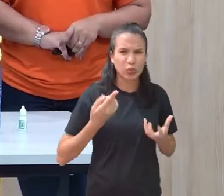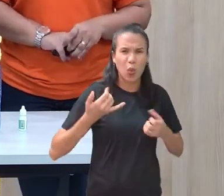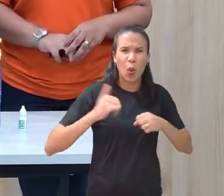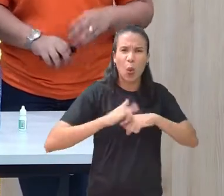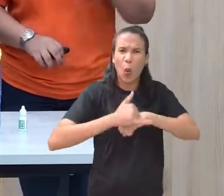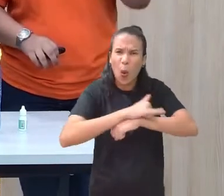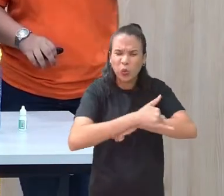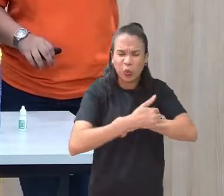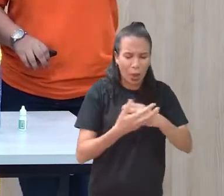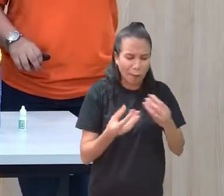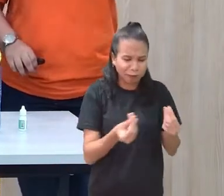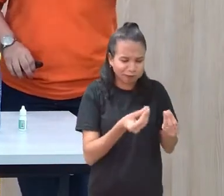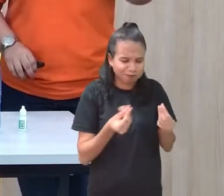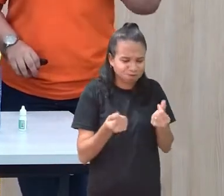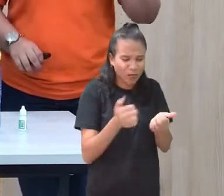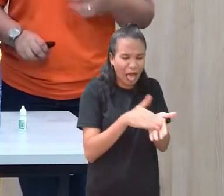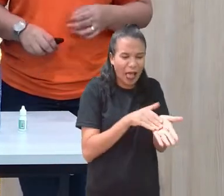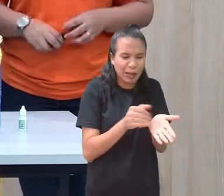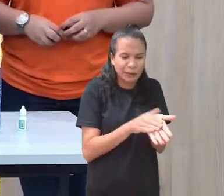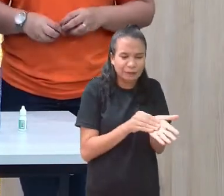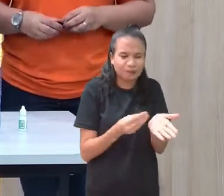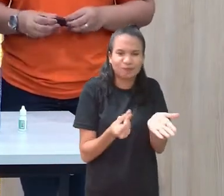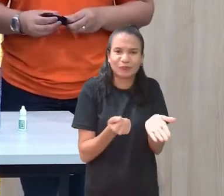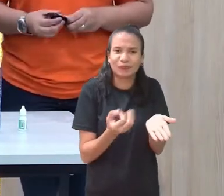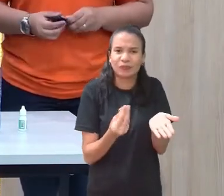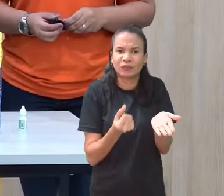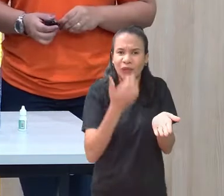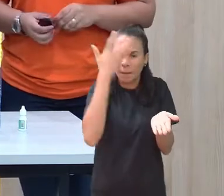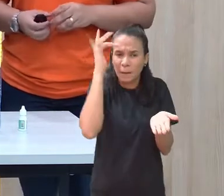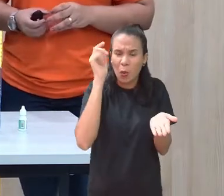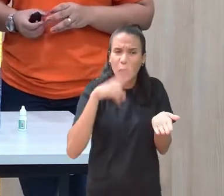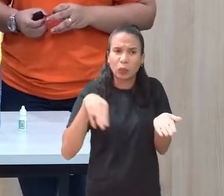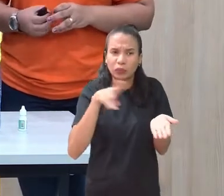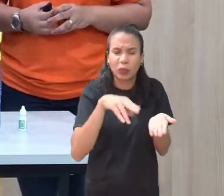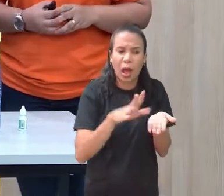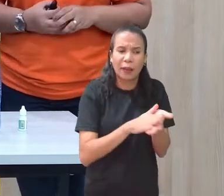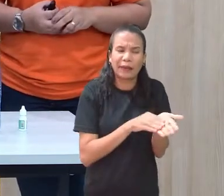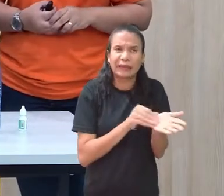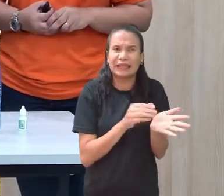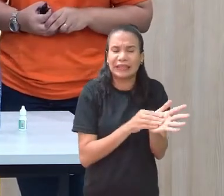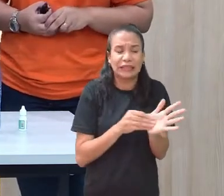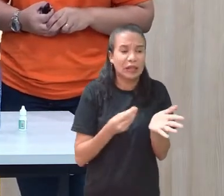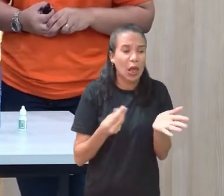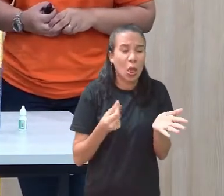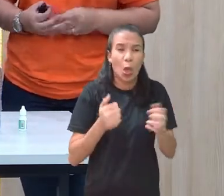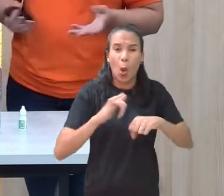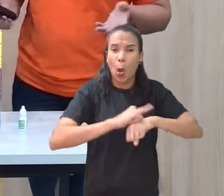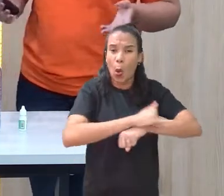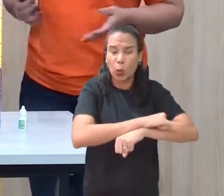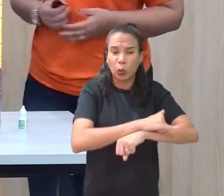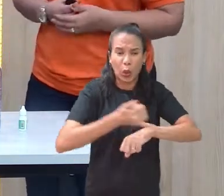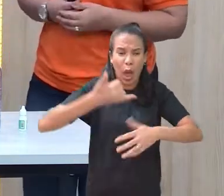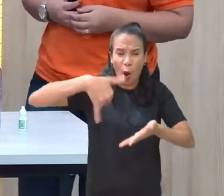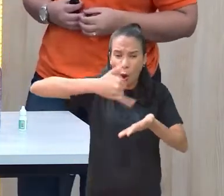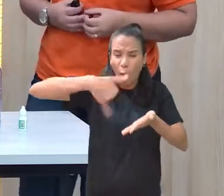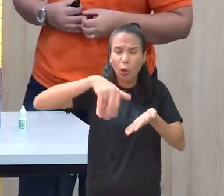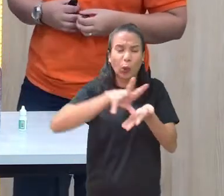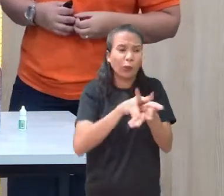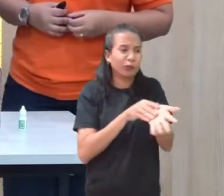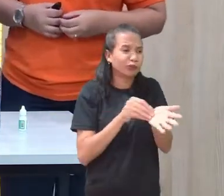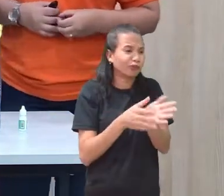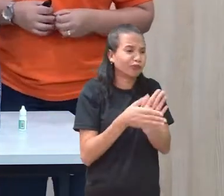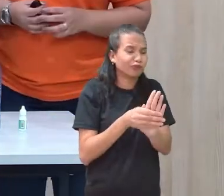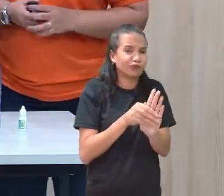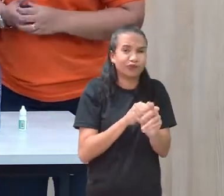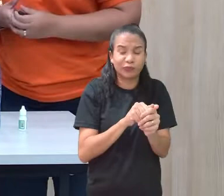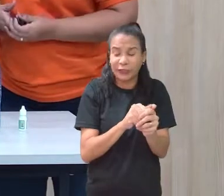aquela comida, com aquela, né, aquele líquido que você tomou, mas, né, tava tudo engordurado, né, professora? Bota um óleo na carne, aí a